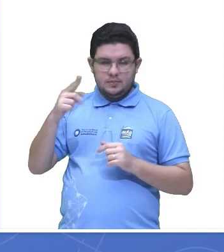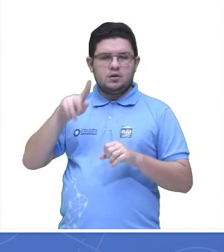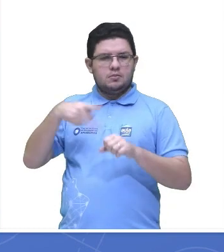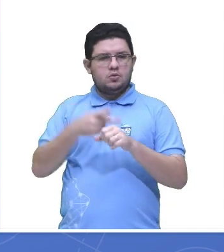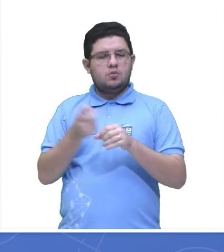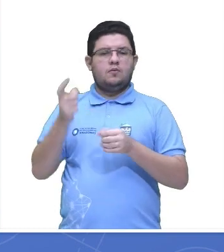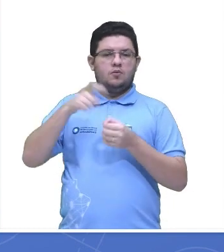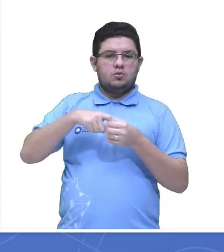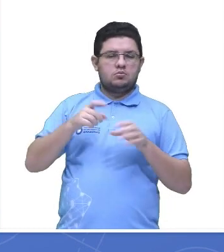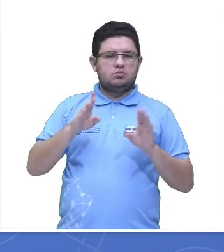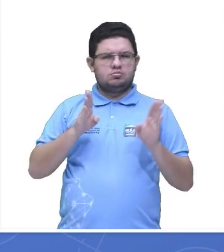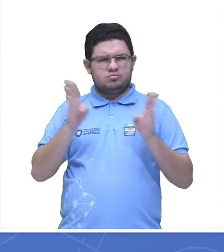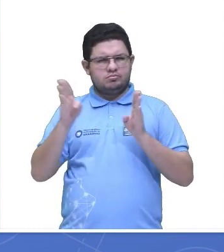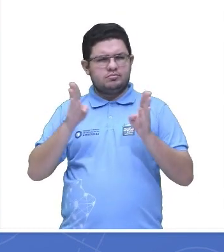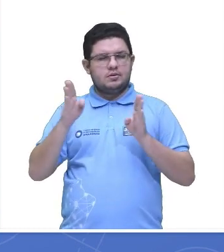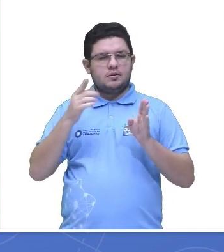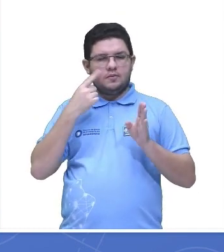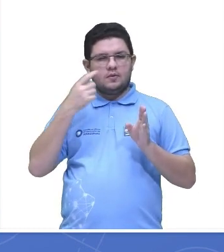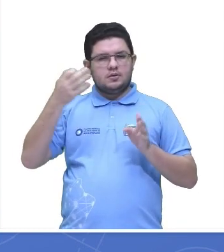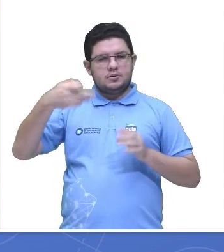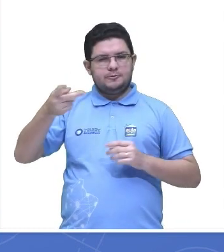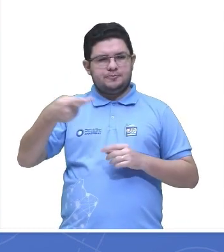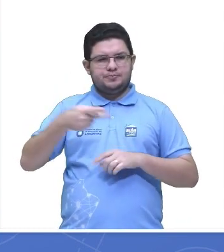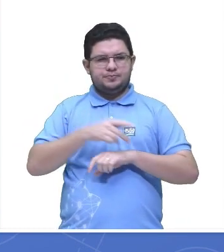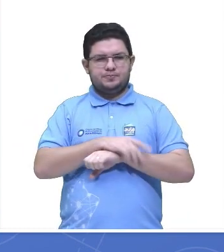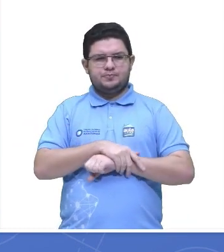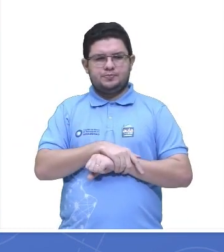sequência, nós voltamos aí para a correção.